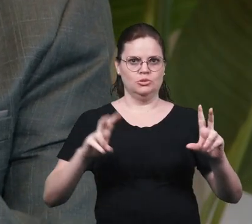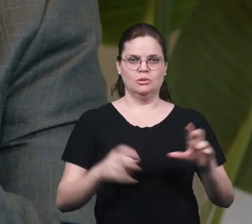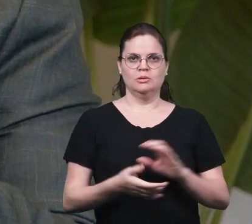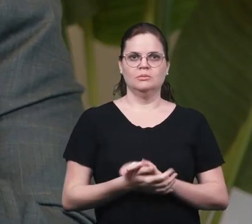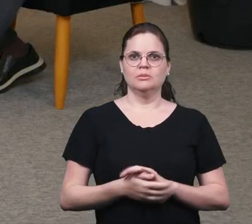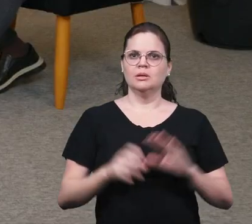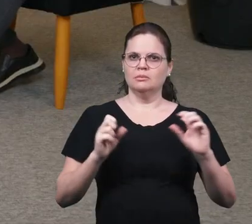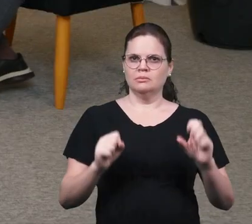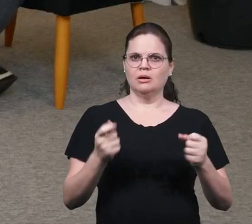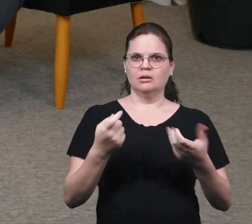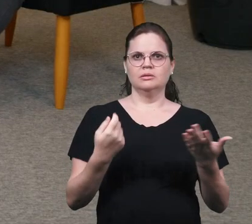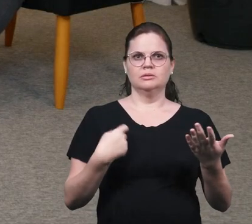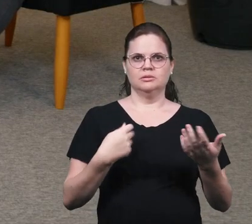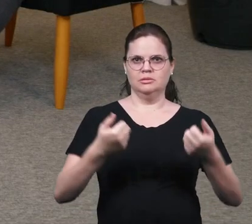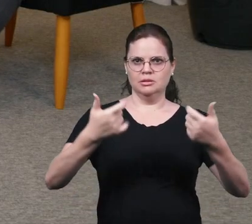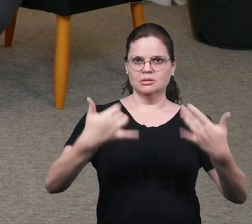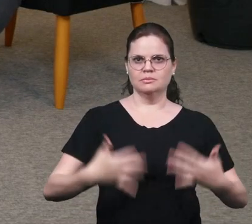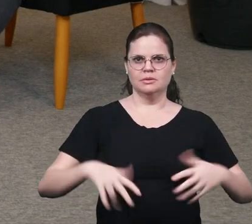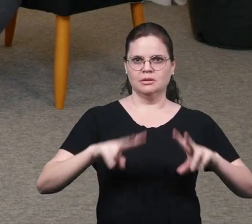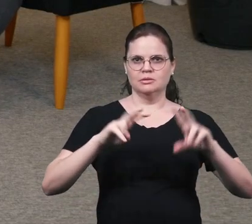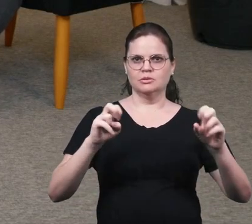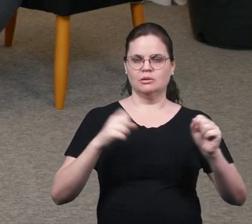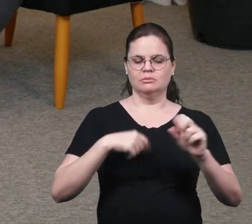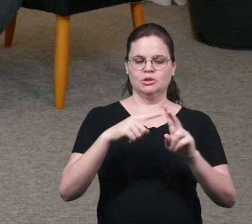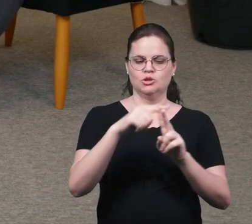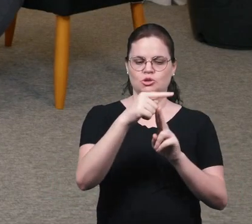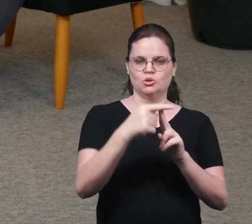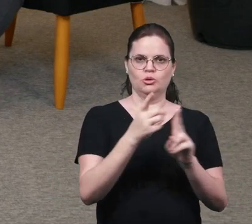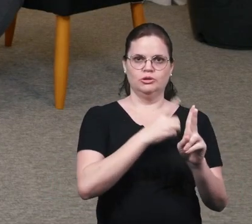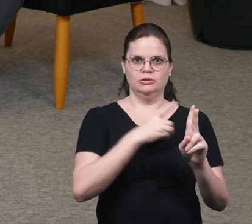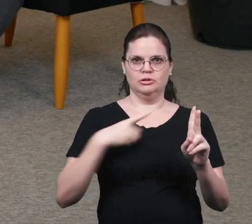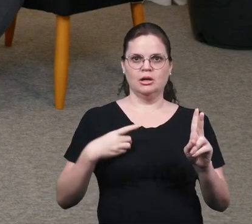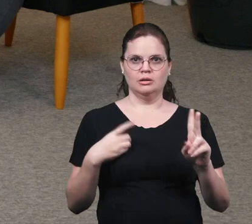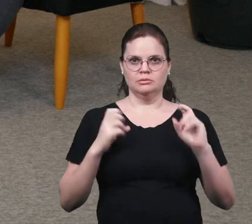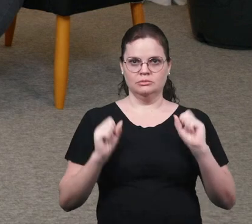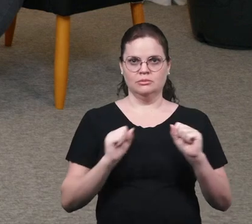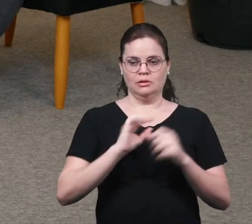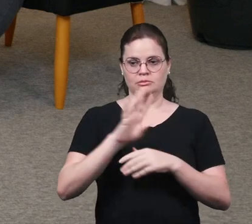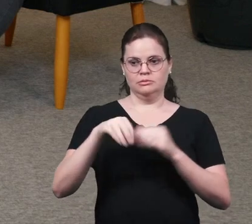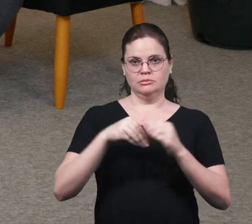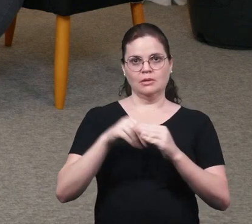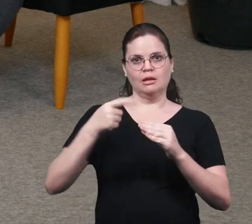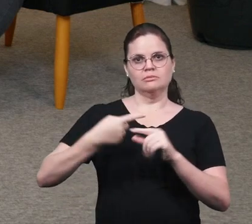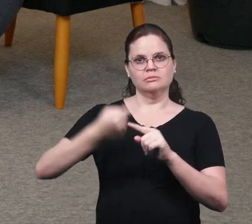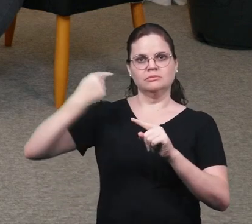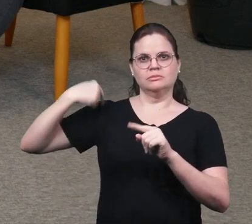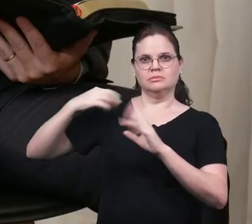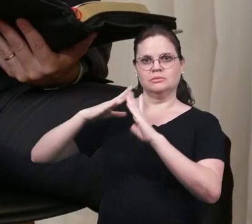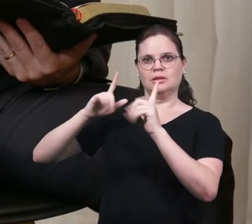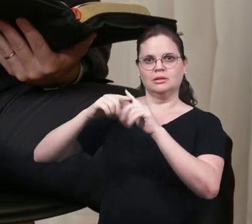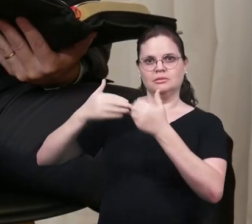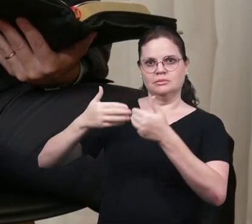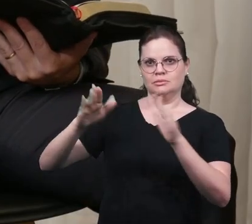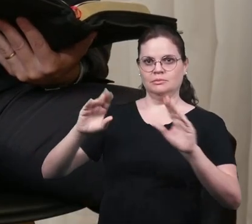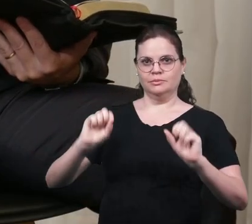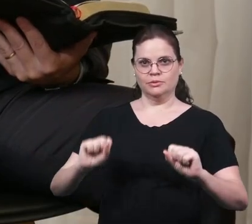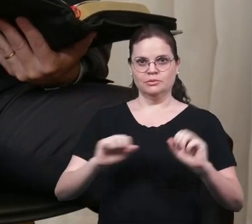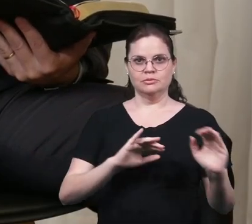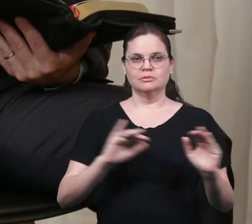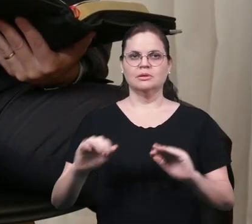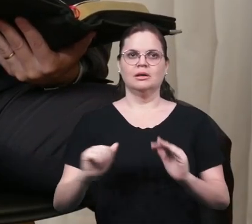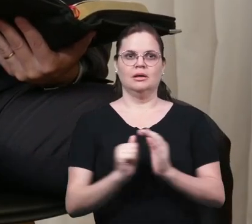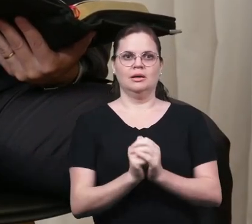escrever rapidamente sobre esses 2 diáconos da igreja primitiva, Lucas. Amém, pastor.